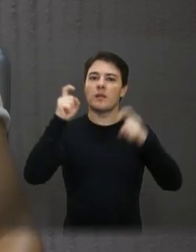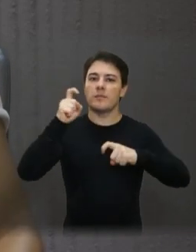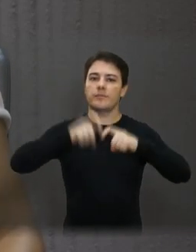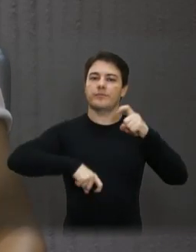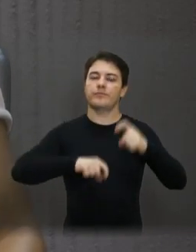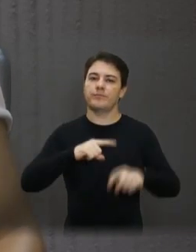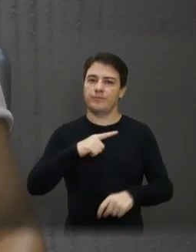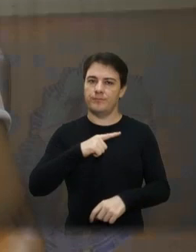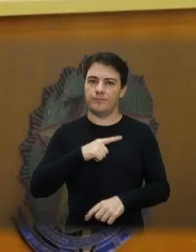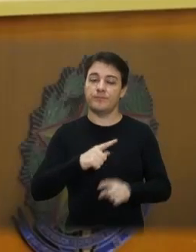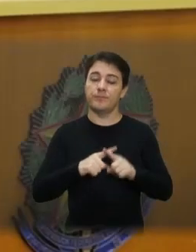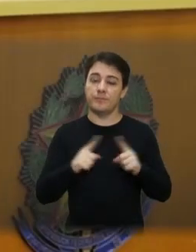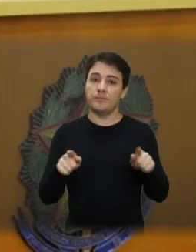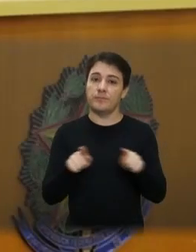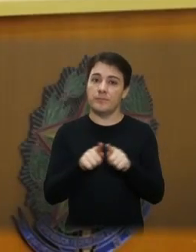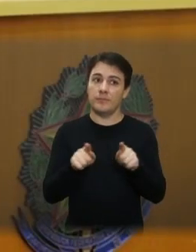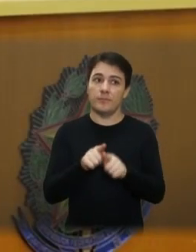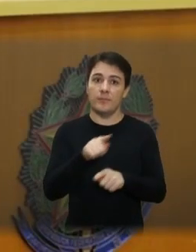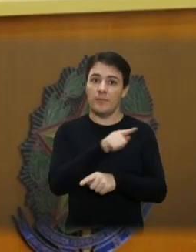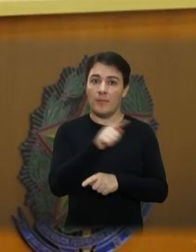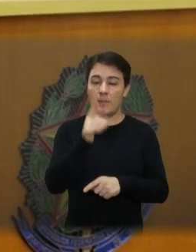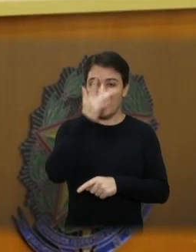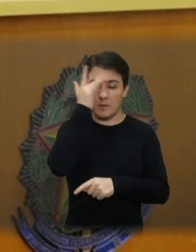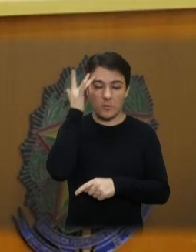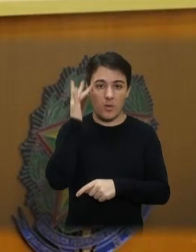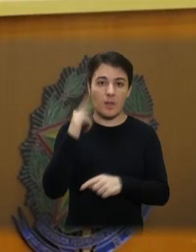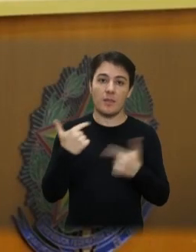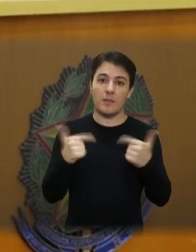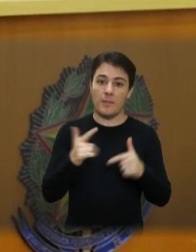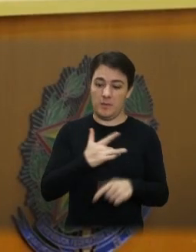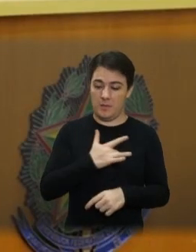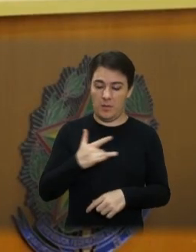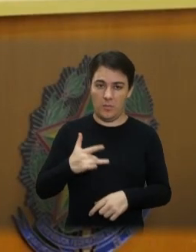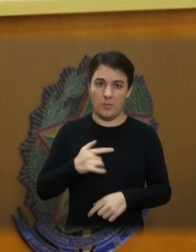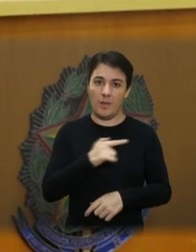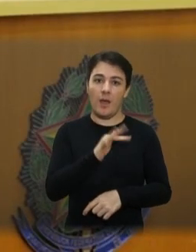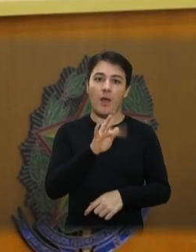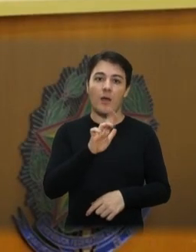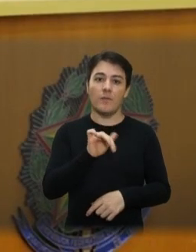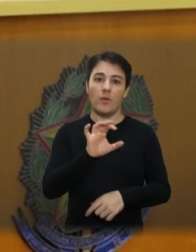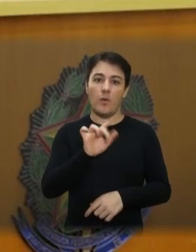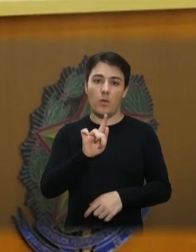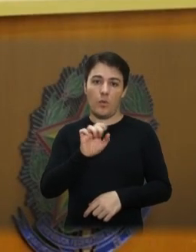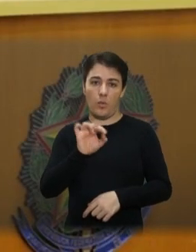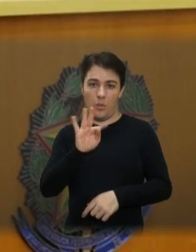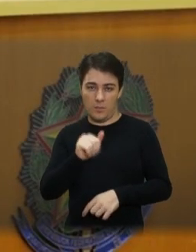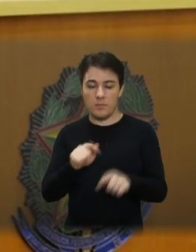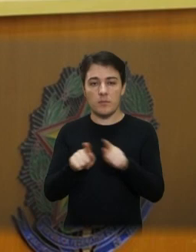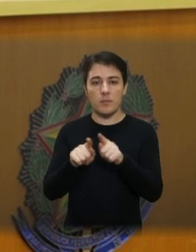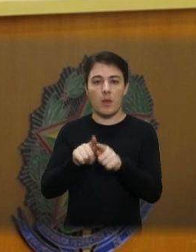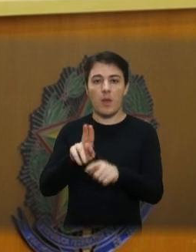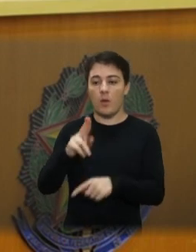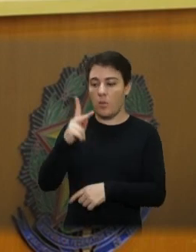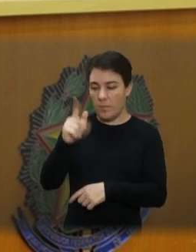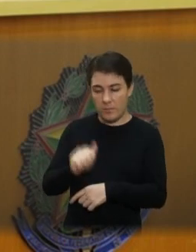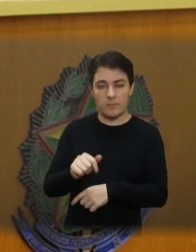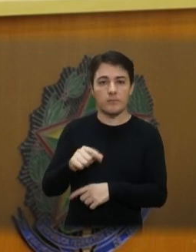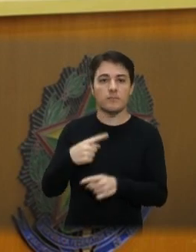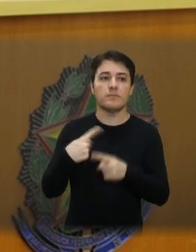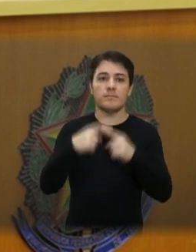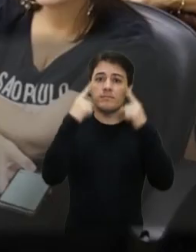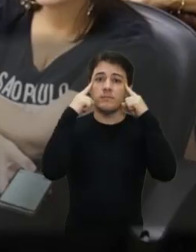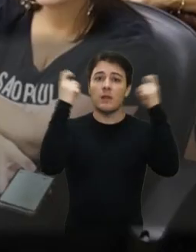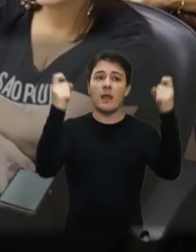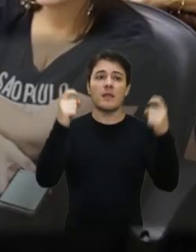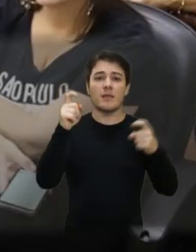mulheres nós chamamos então inclusive os profissionais de saúde para falar um pouco do que chega na fundo gota do que chega nas roupas dessa violência para a gente